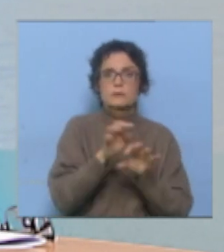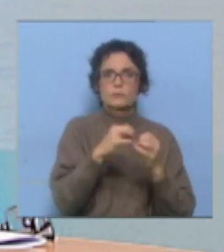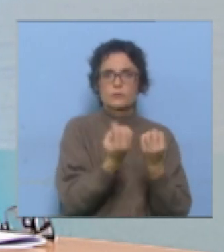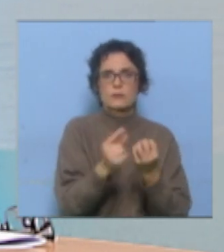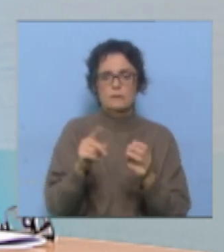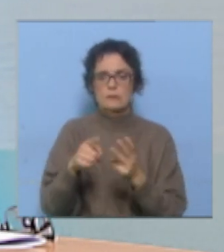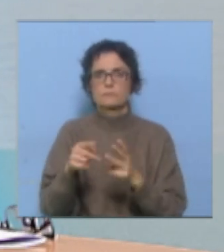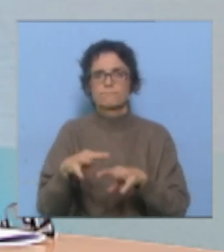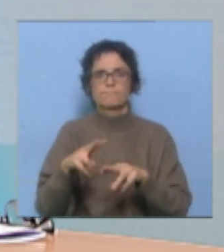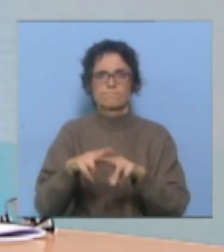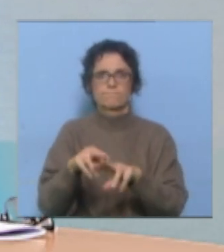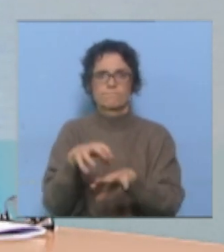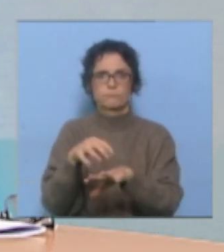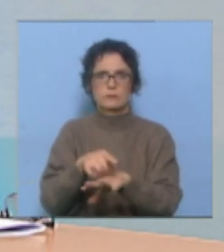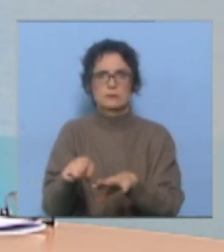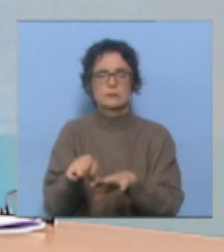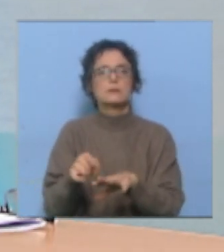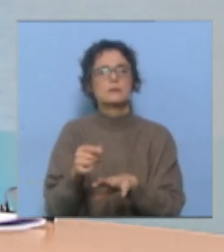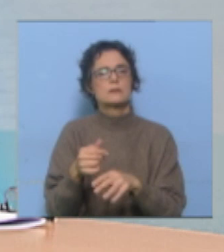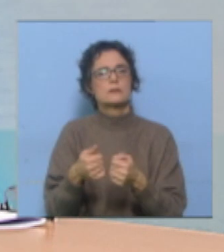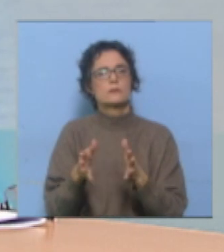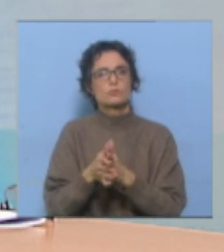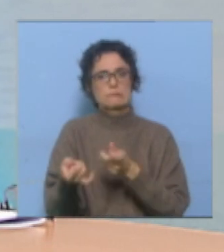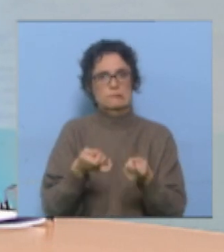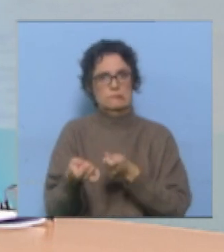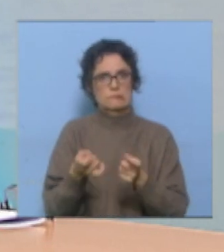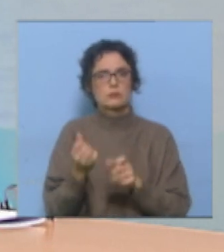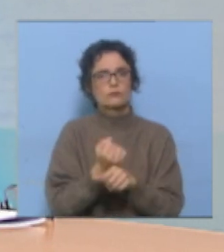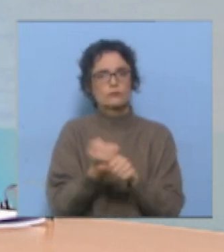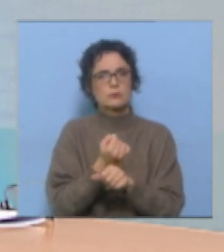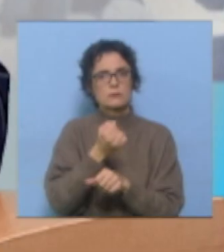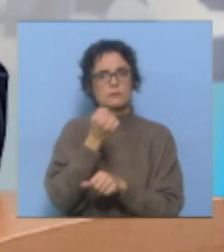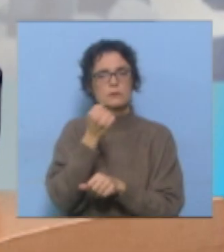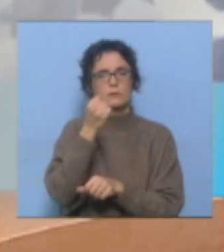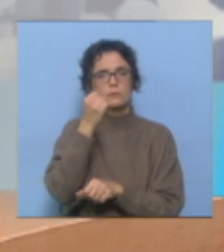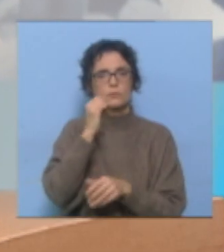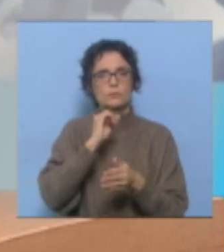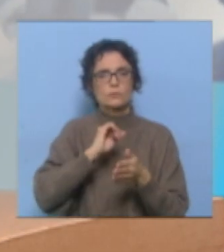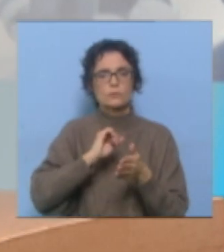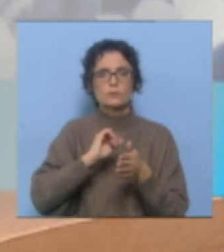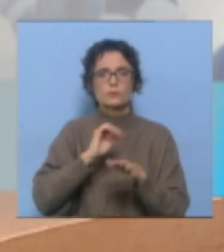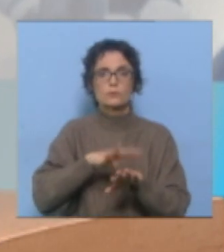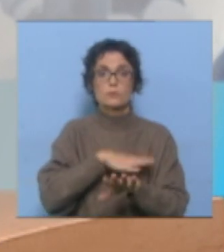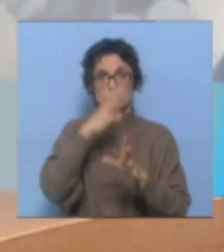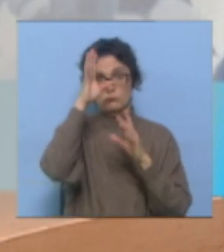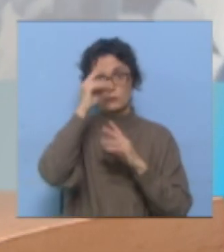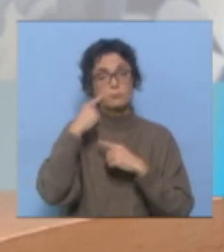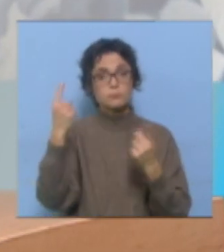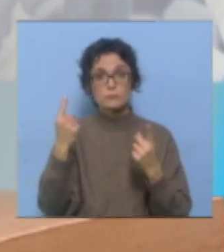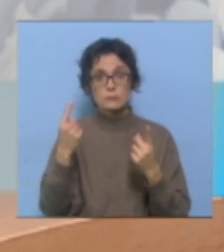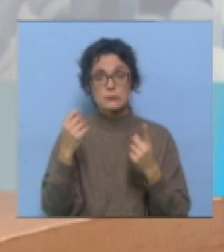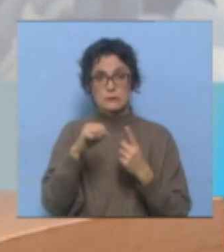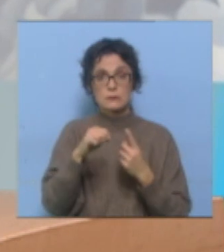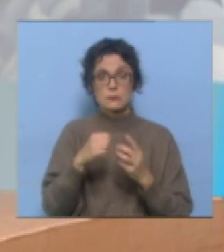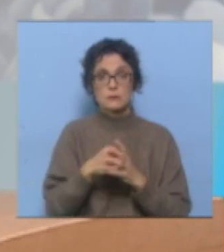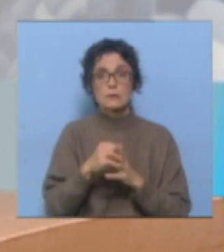nomeadamente nos serviços da administração pública. Sim, são passaram a ser serviços que estão